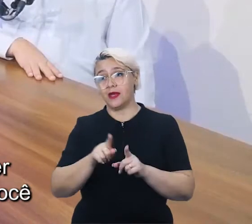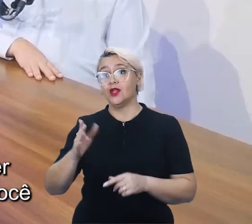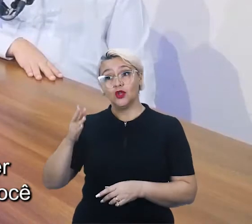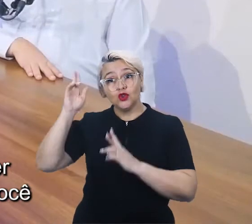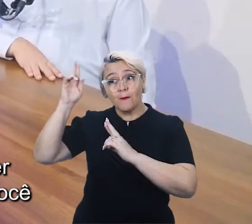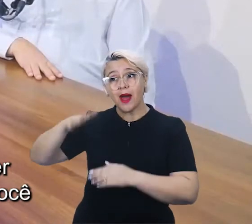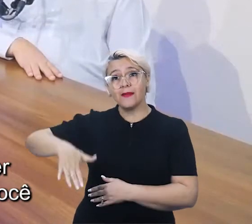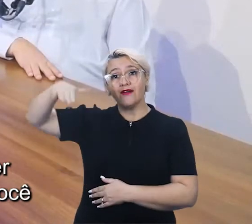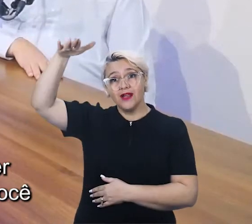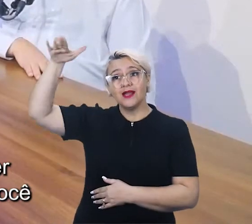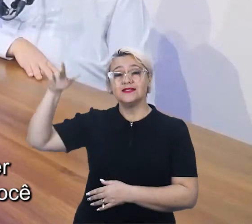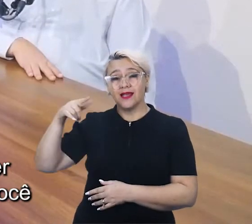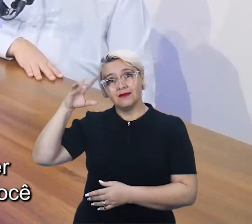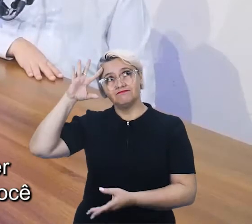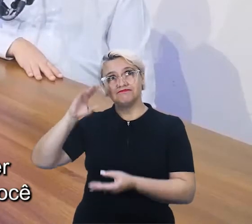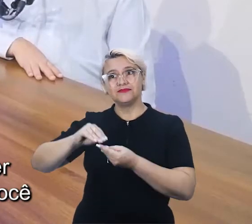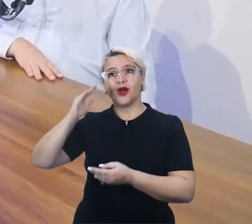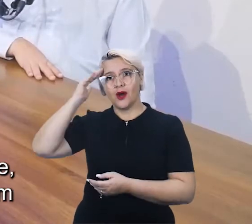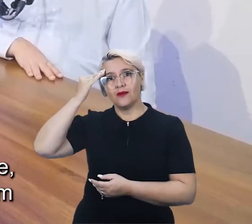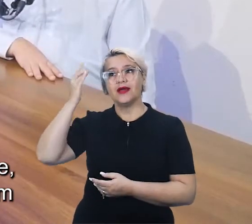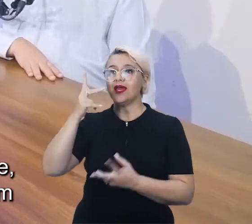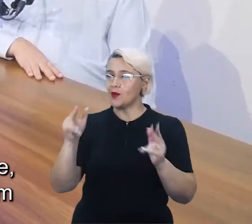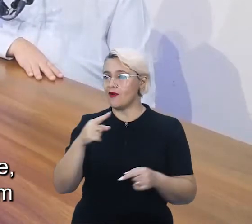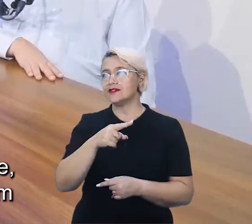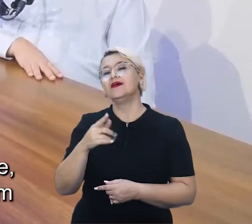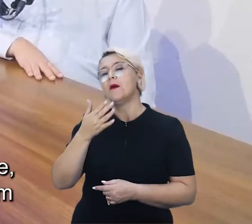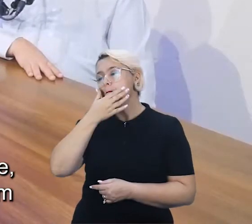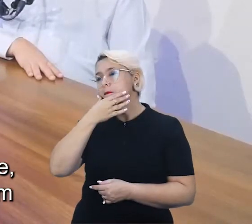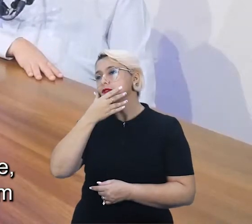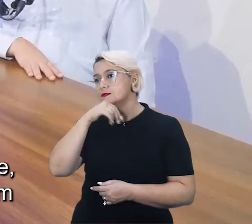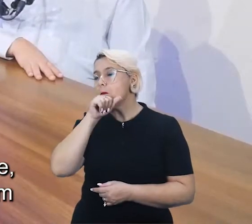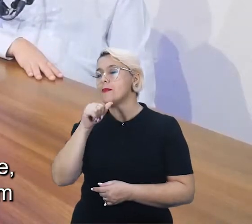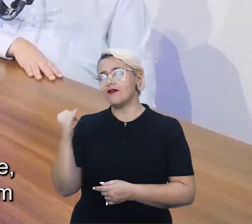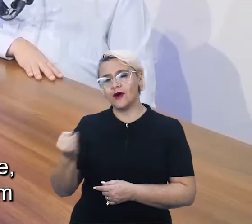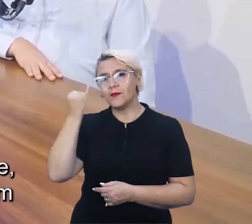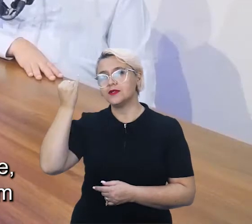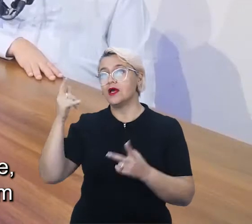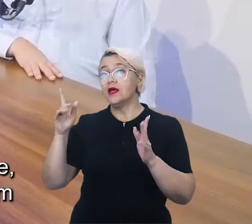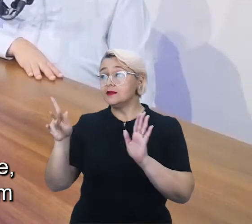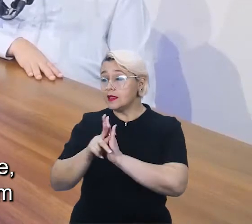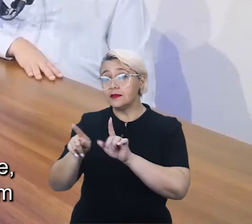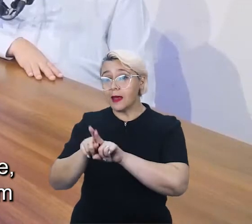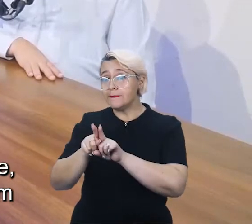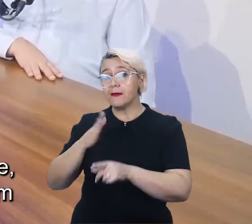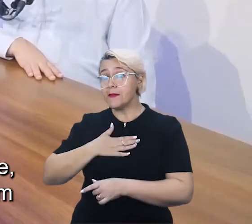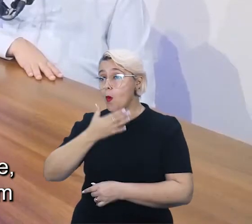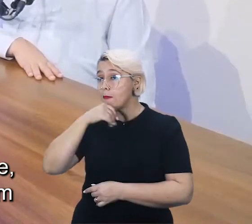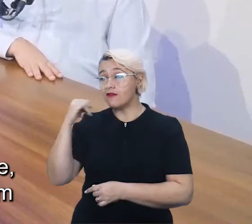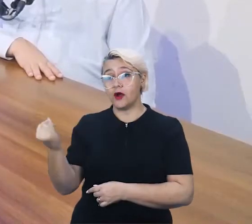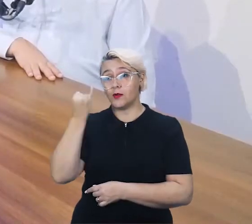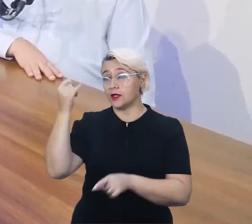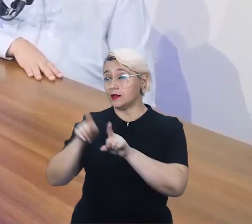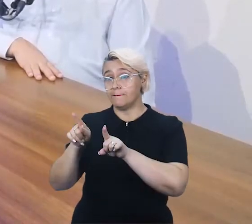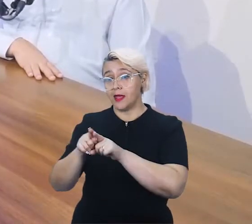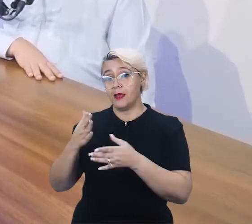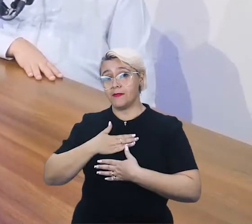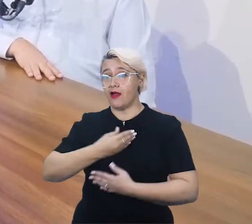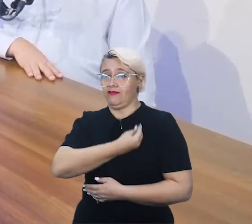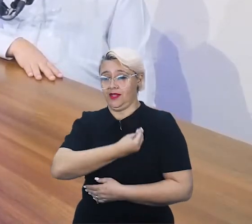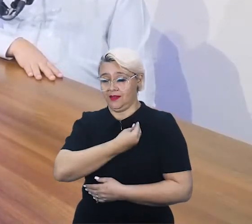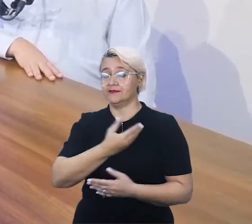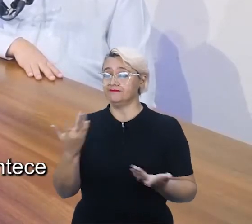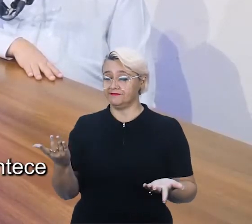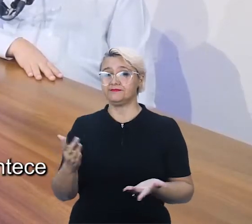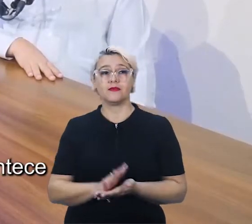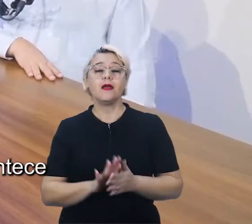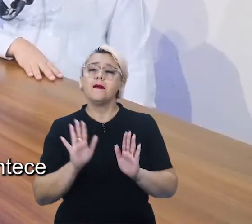crescer também chegue a essa conclusão, que você chegue que seu pai foi muito importante, como o meu foi muito importante também na minha